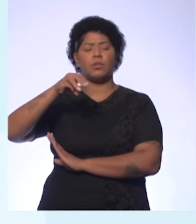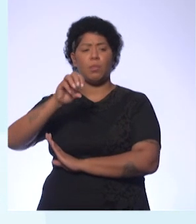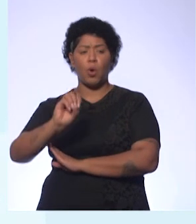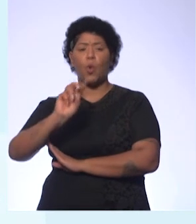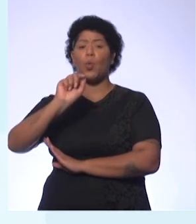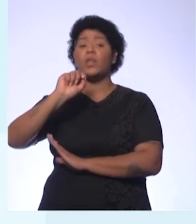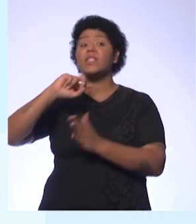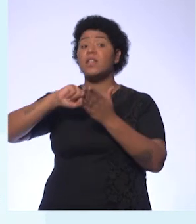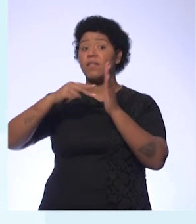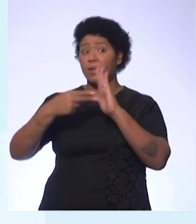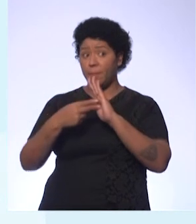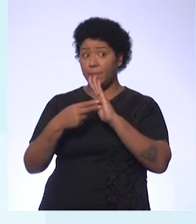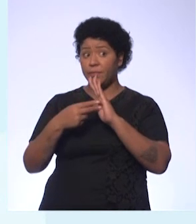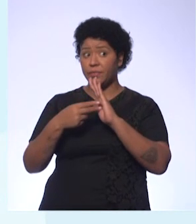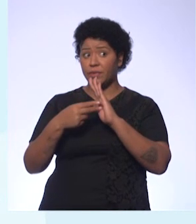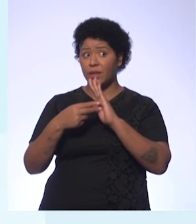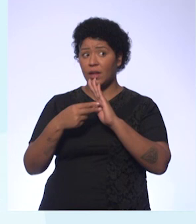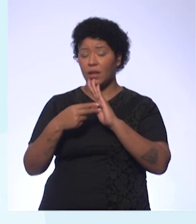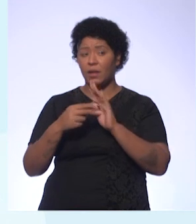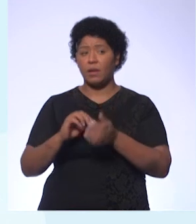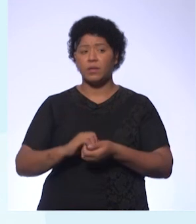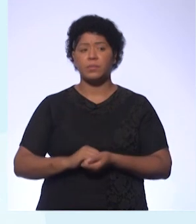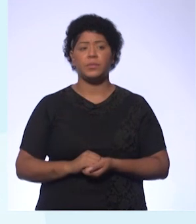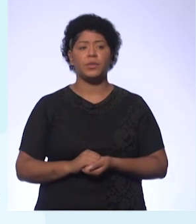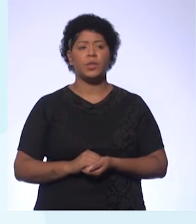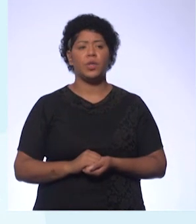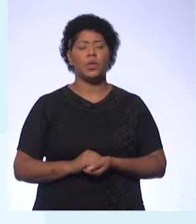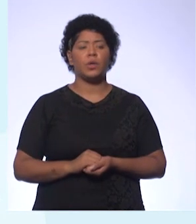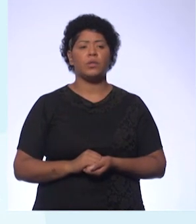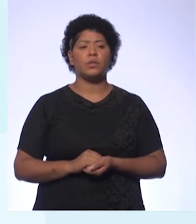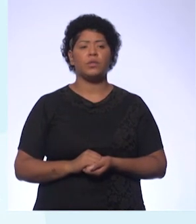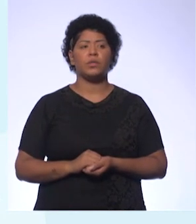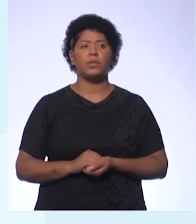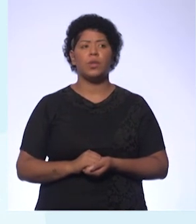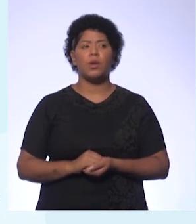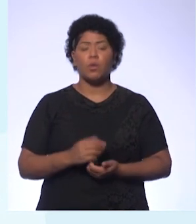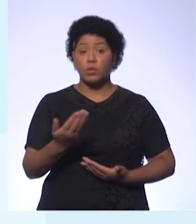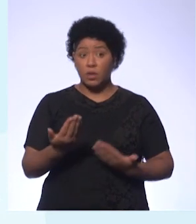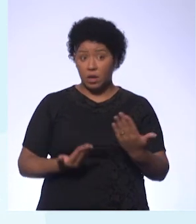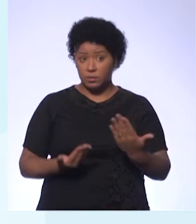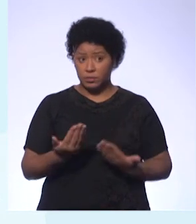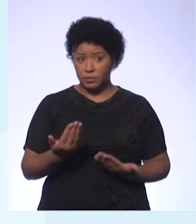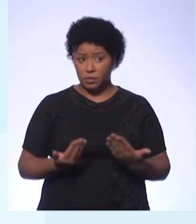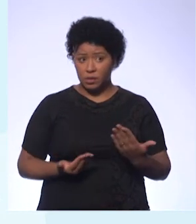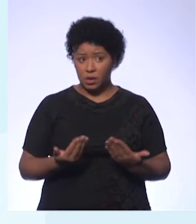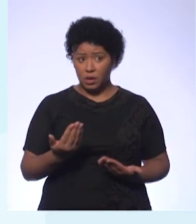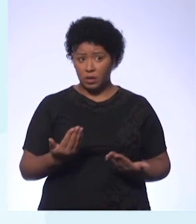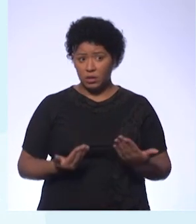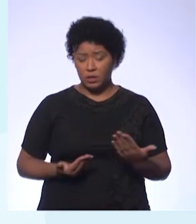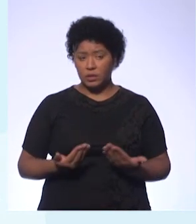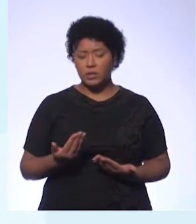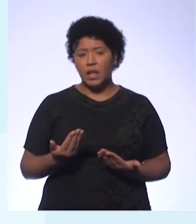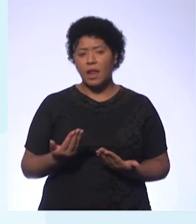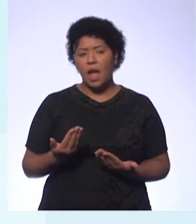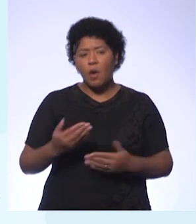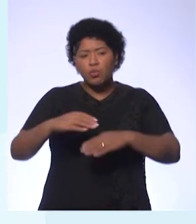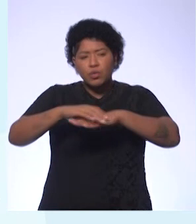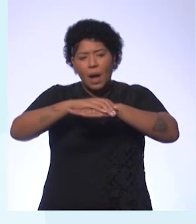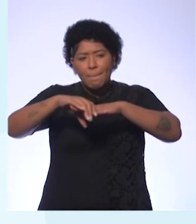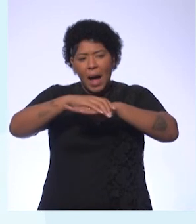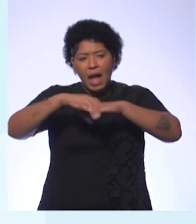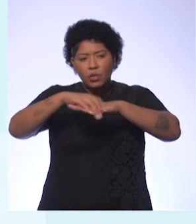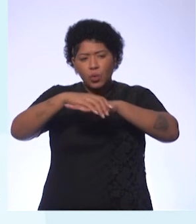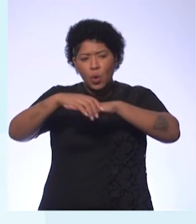ludismo? Foi uma sabotagem, né? Os operários eles enfiavam seus tamancos nas engrenagens das máquinas, parando